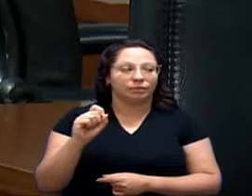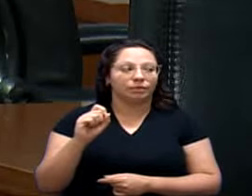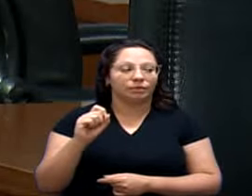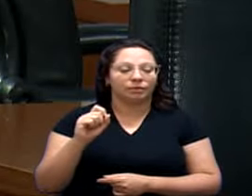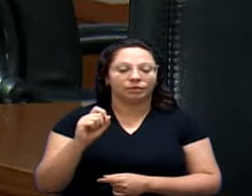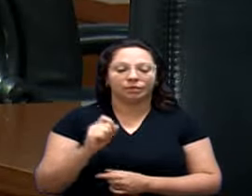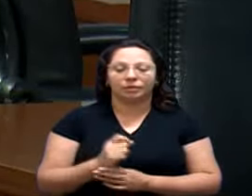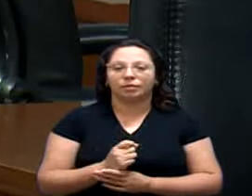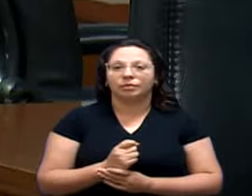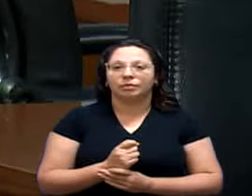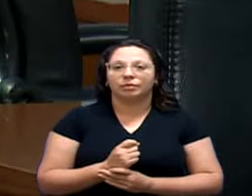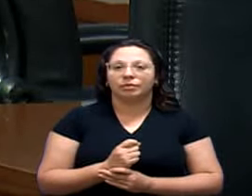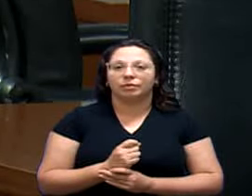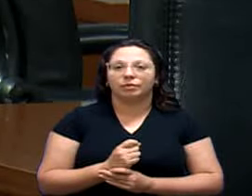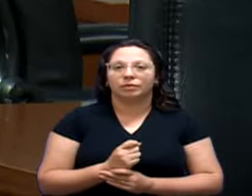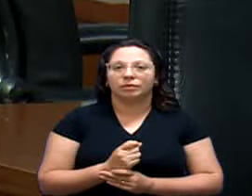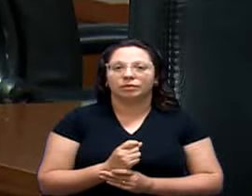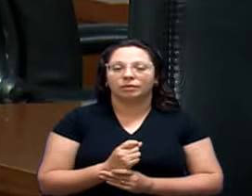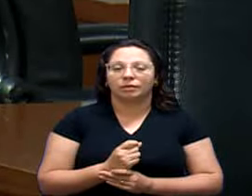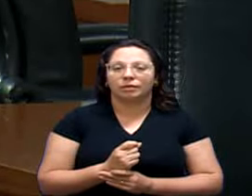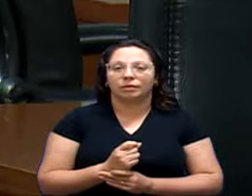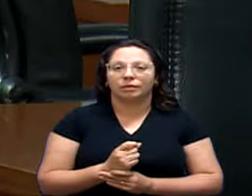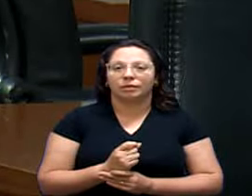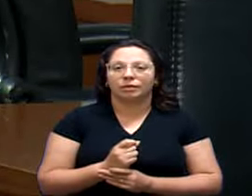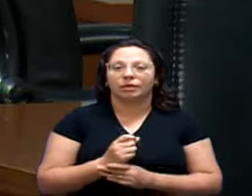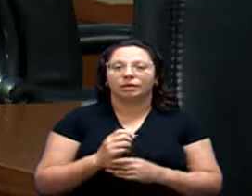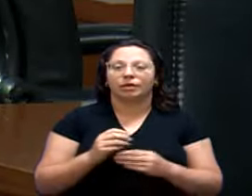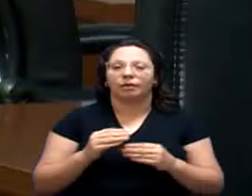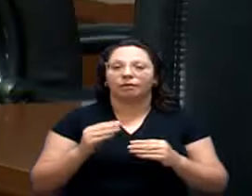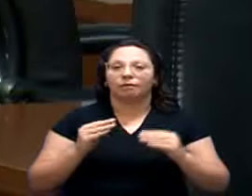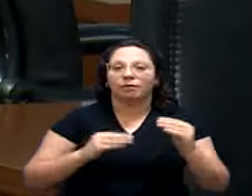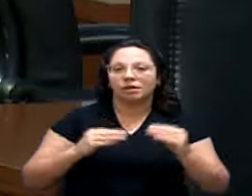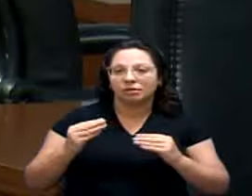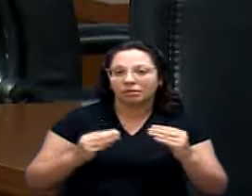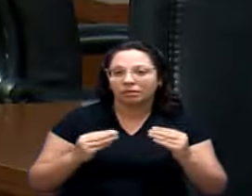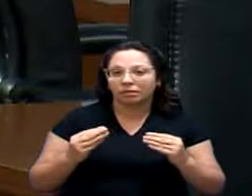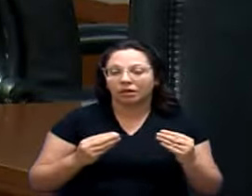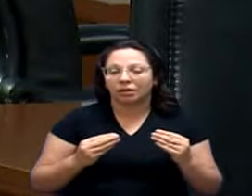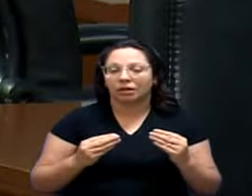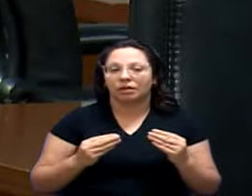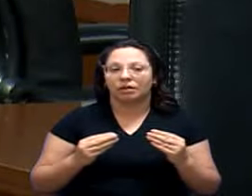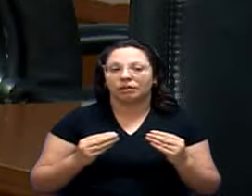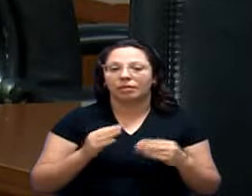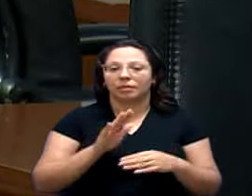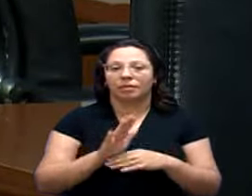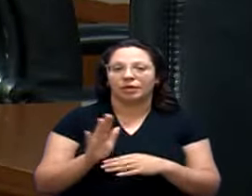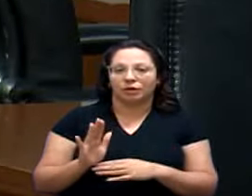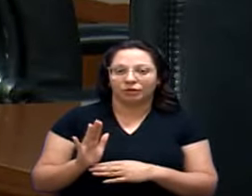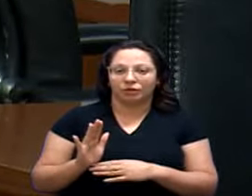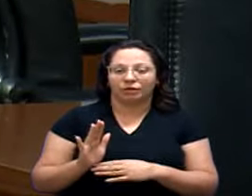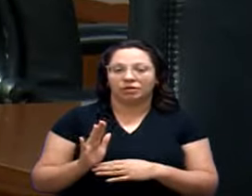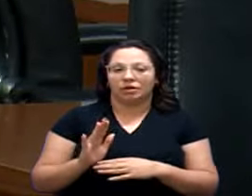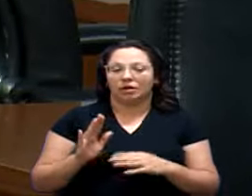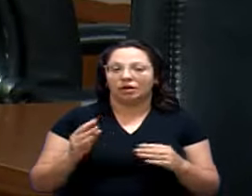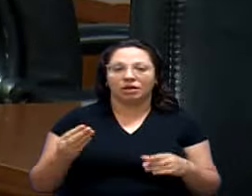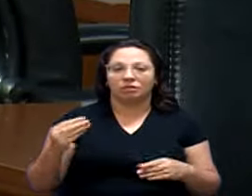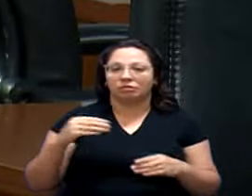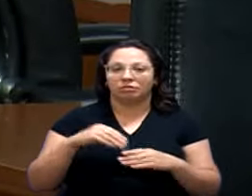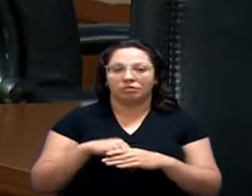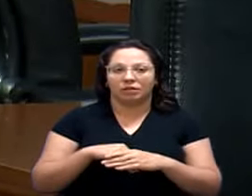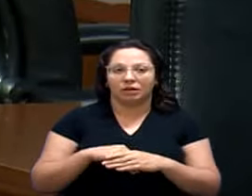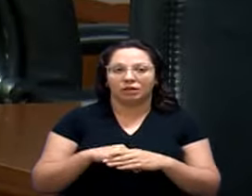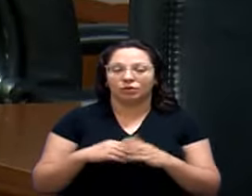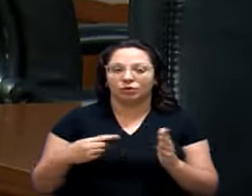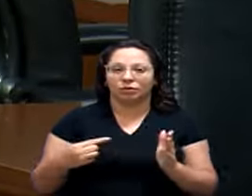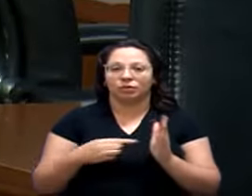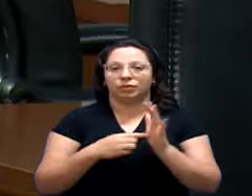eh talvez dá uma uma certa flexibilidade aqui mas dentro do da da do objetivo da conservação né porque